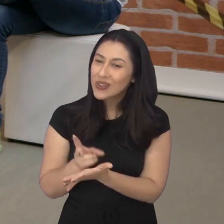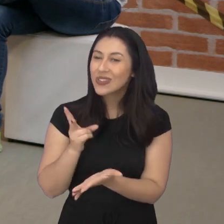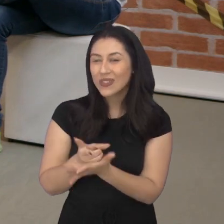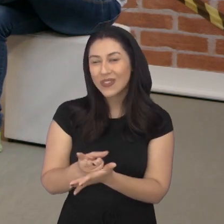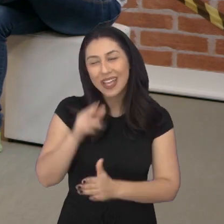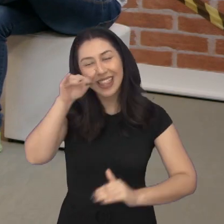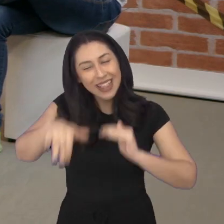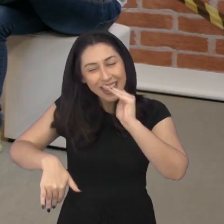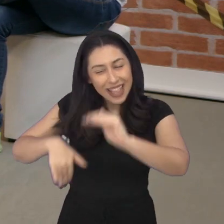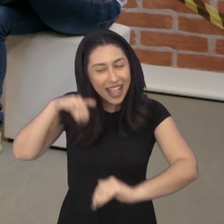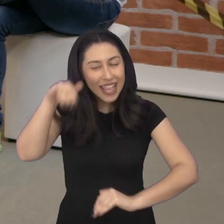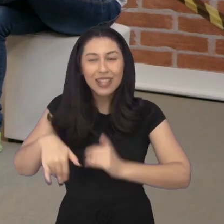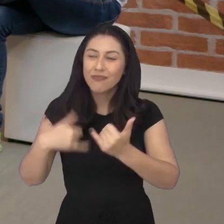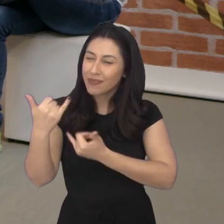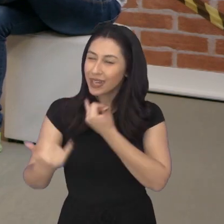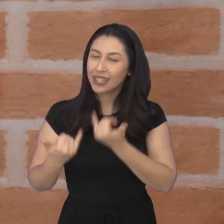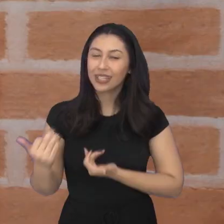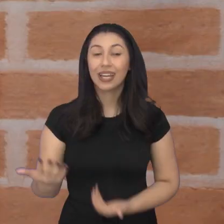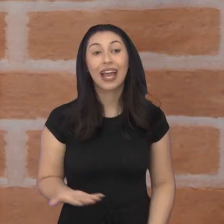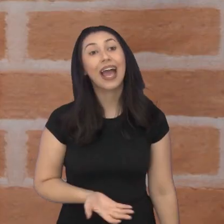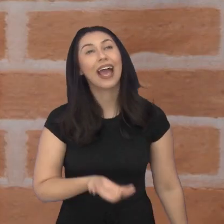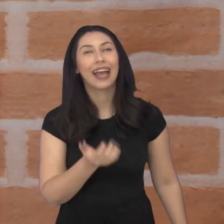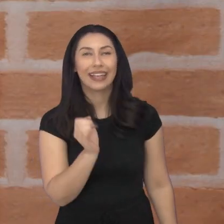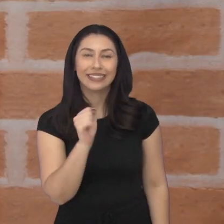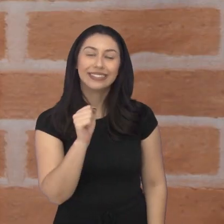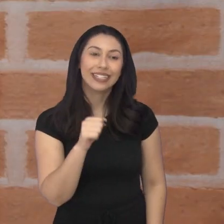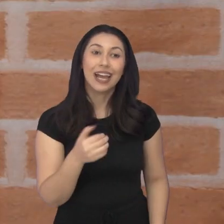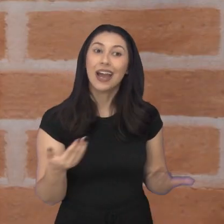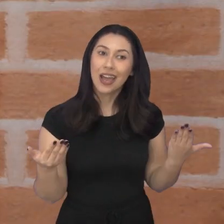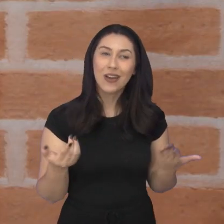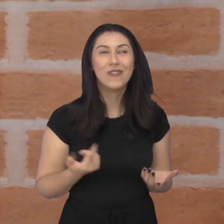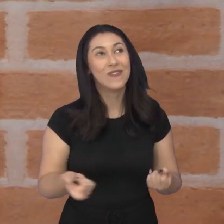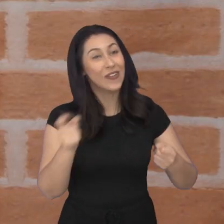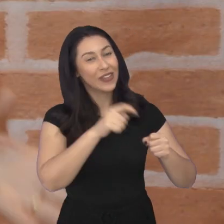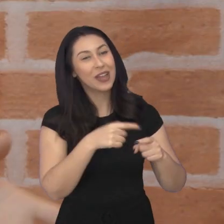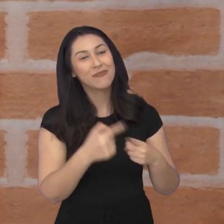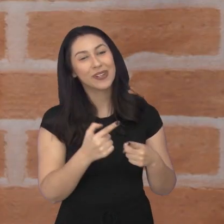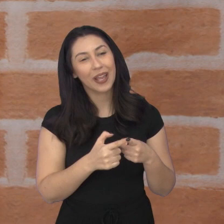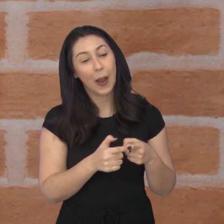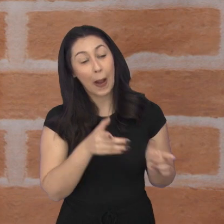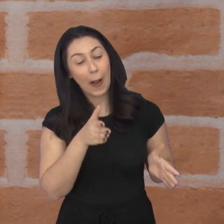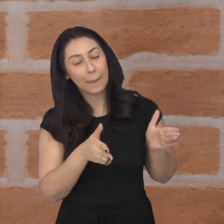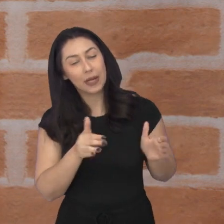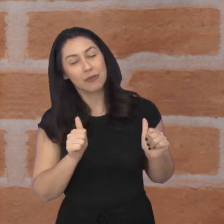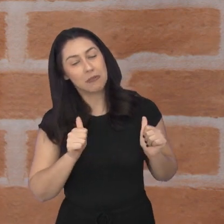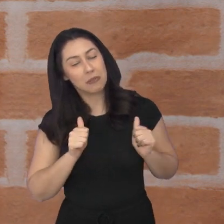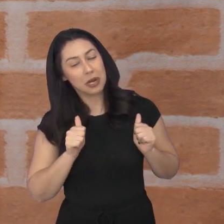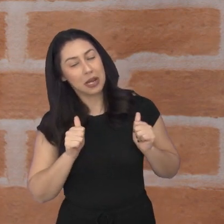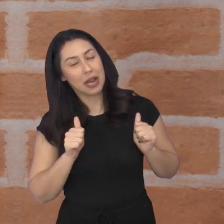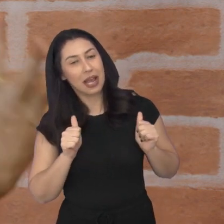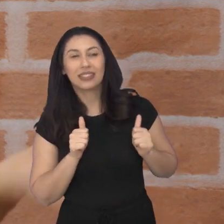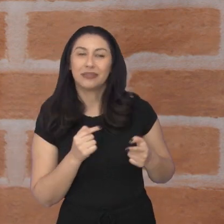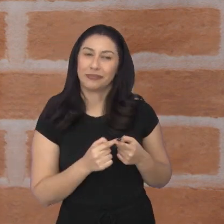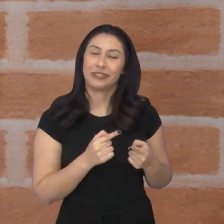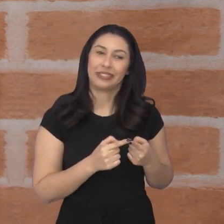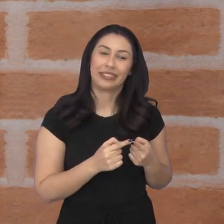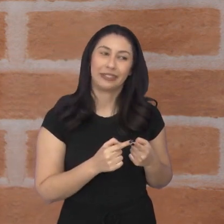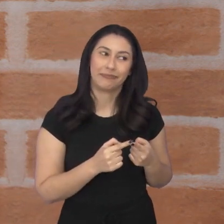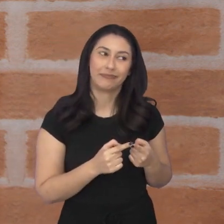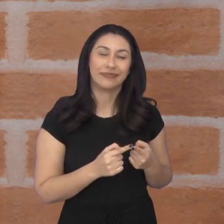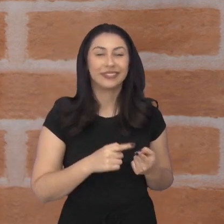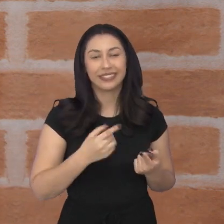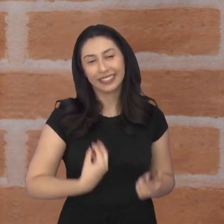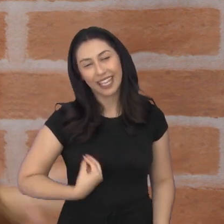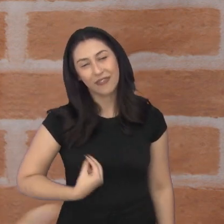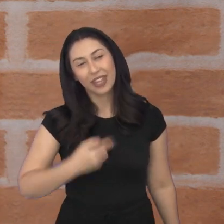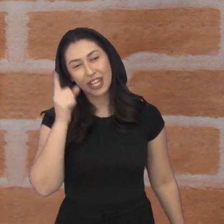por diversão. Certo? Agora eu voltei, né, criei vergonha na cara, fiquei um tempo meio sem cair na piscina, pela correria da vida mesmo,